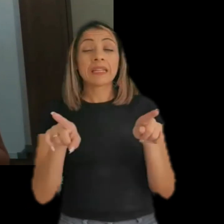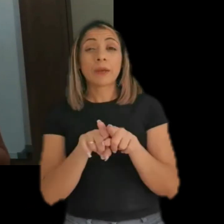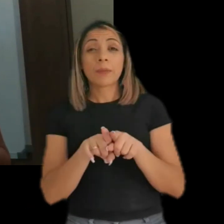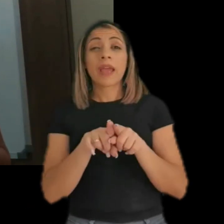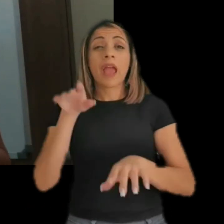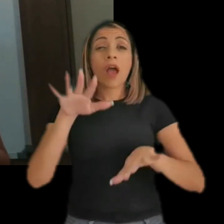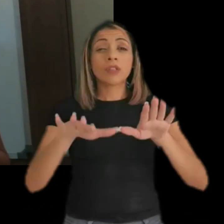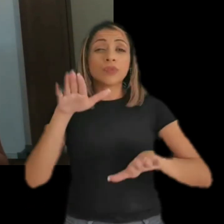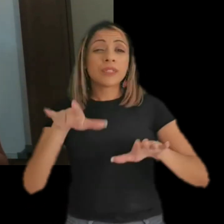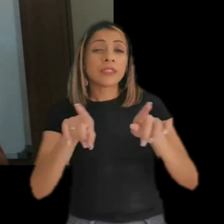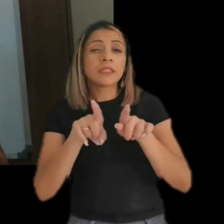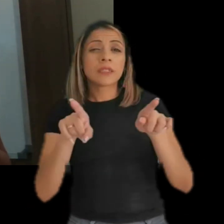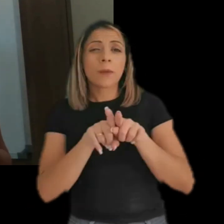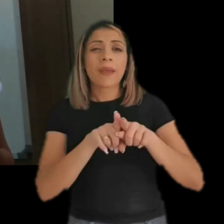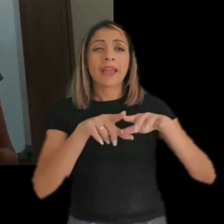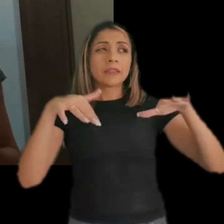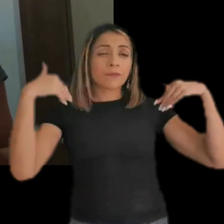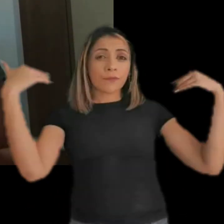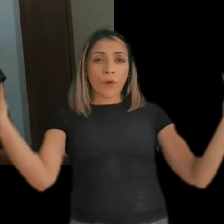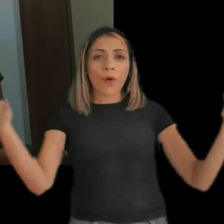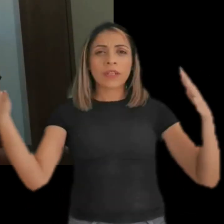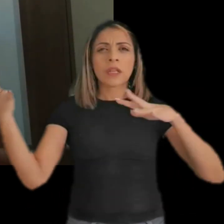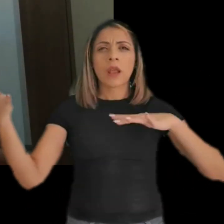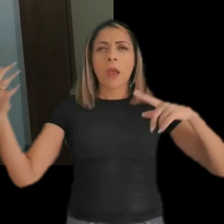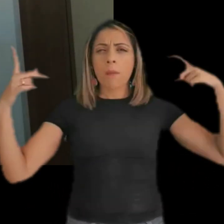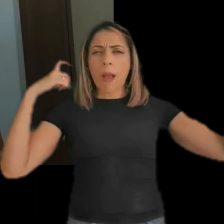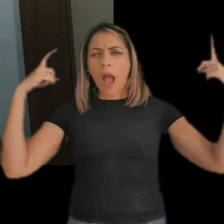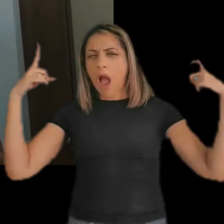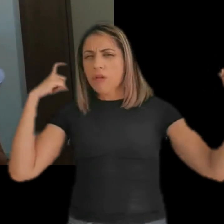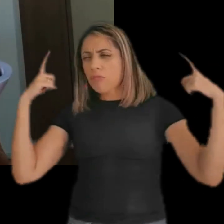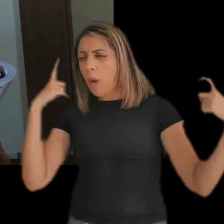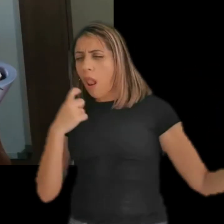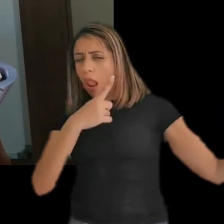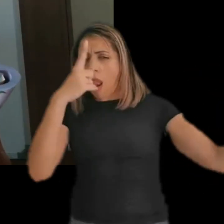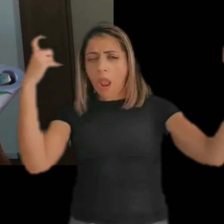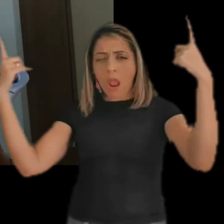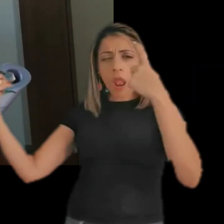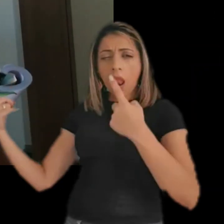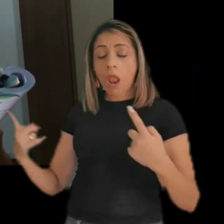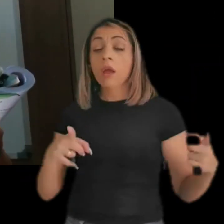esse limite aí de decibéis, acaba também podendo comprometer a nossa audição.